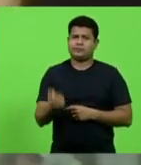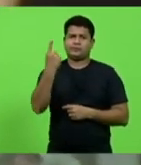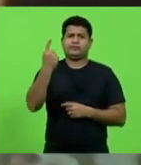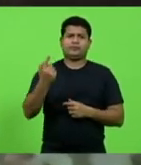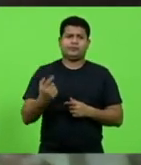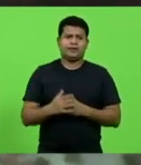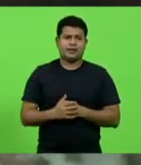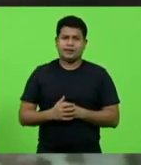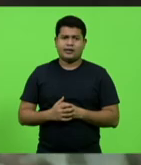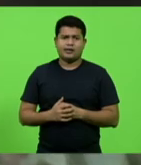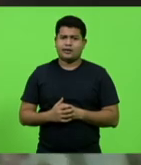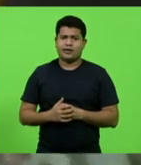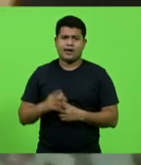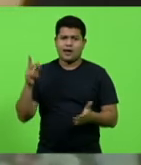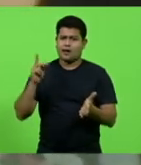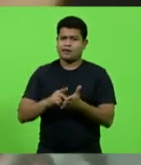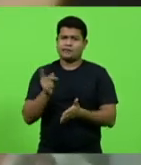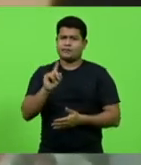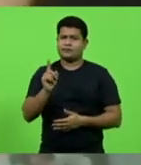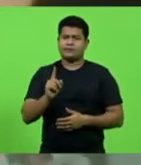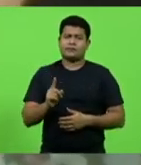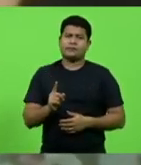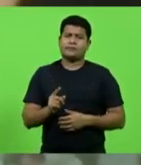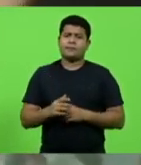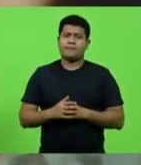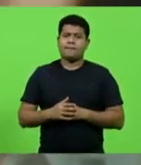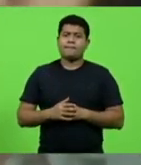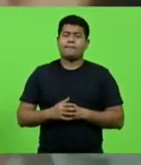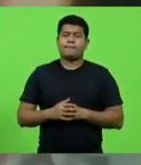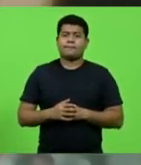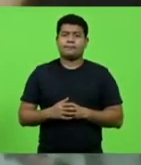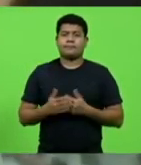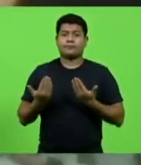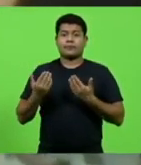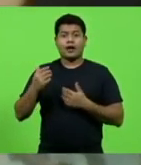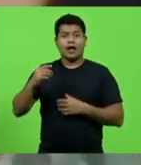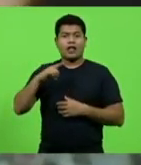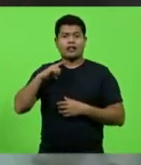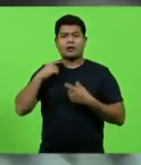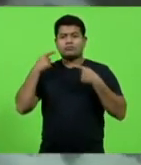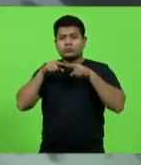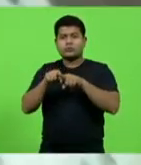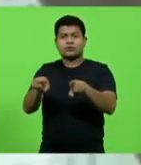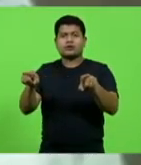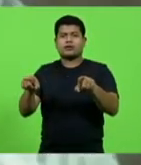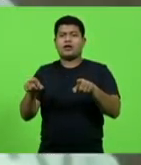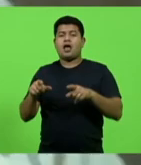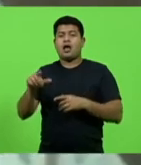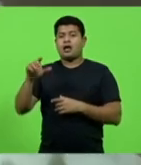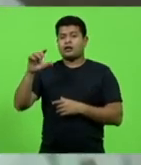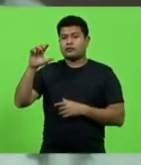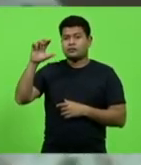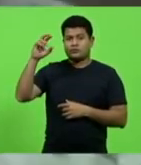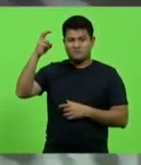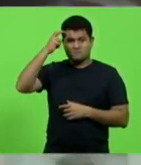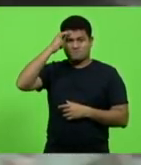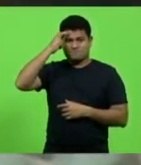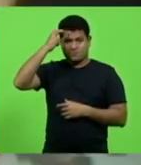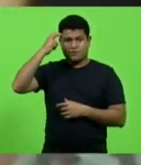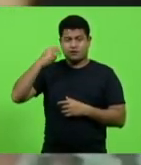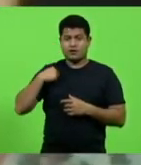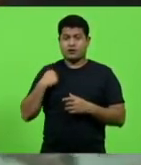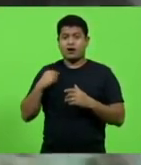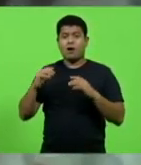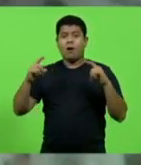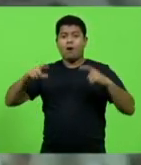Não é verdade que seja possível a pluralidade de conhecimento na educação domiciliar. O